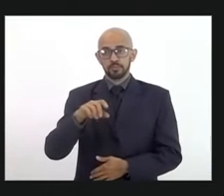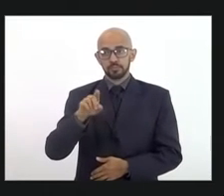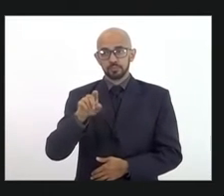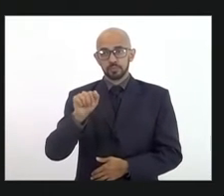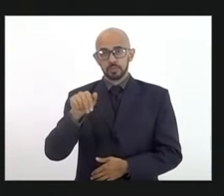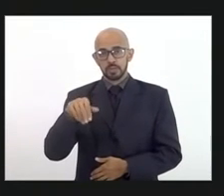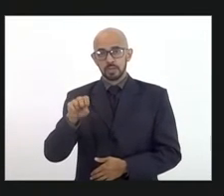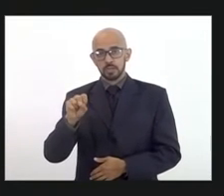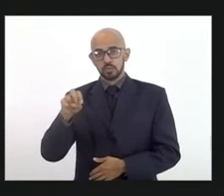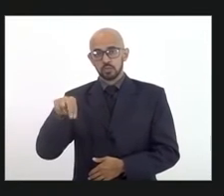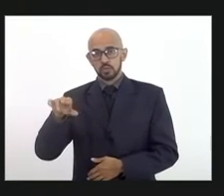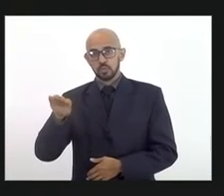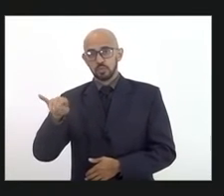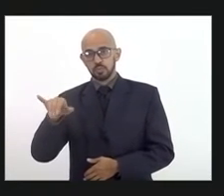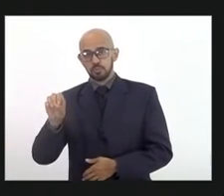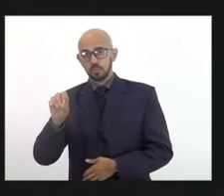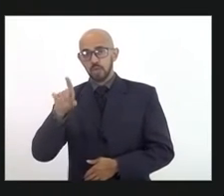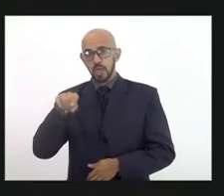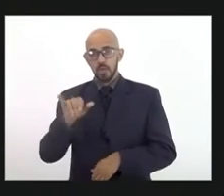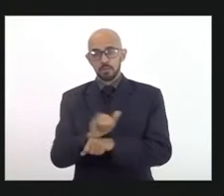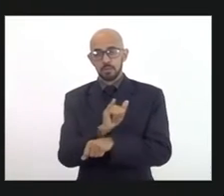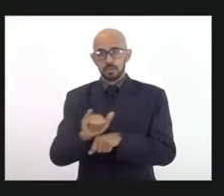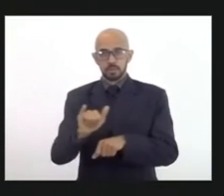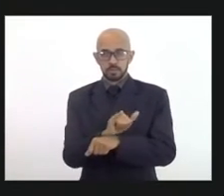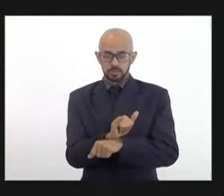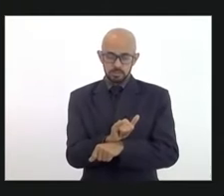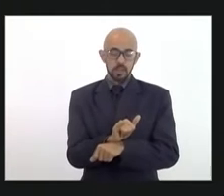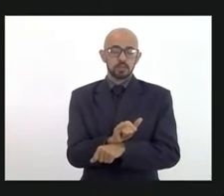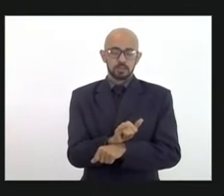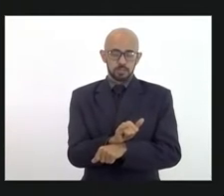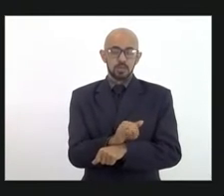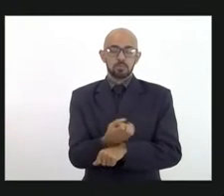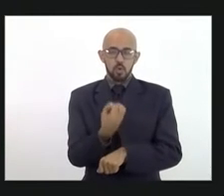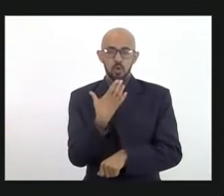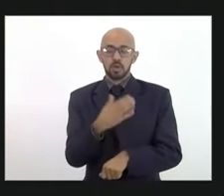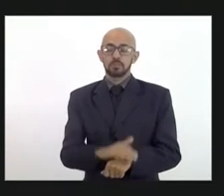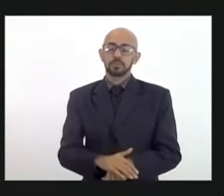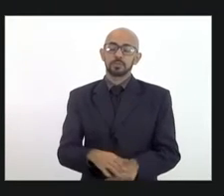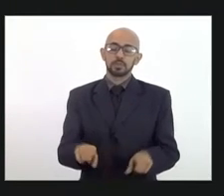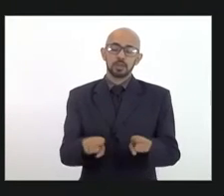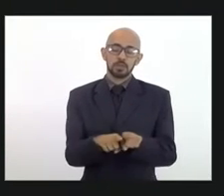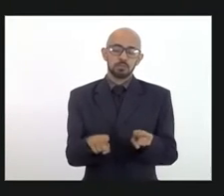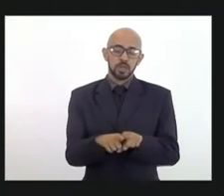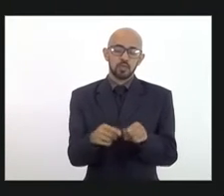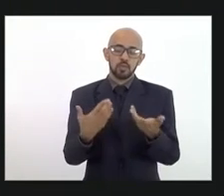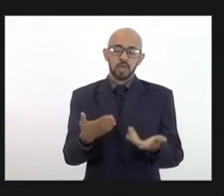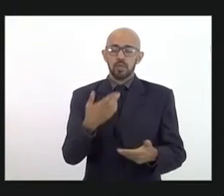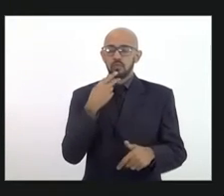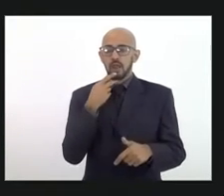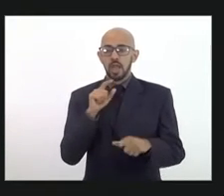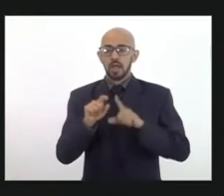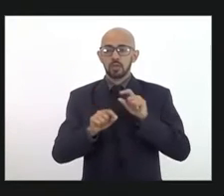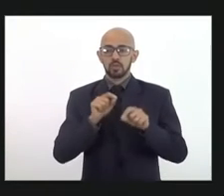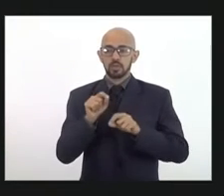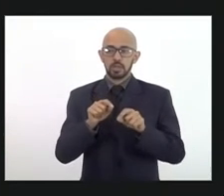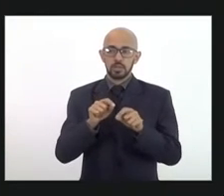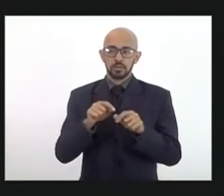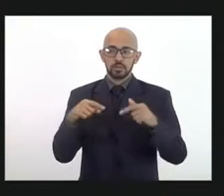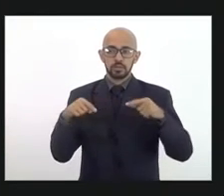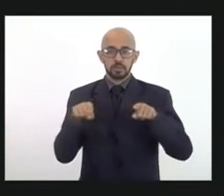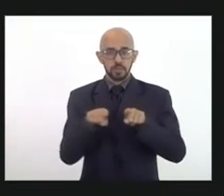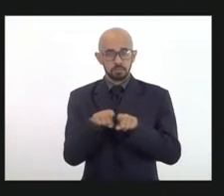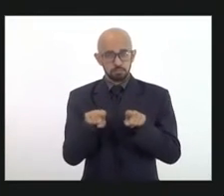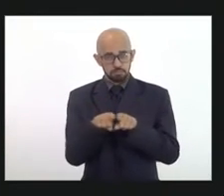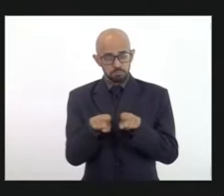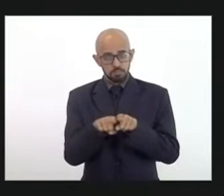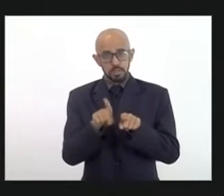de infraestrutura estratégico. Uma questão que eu queria tocar também, que também se comunica com o